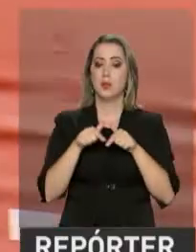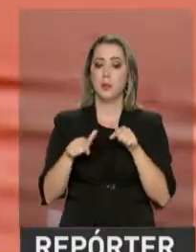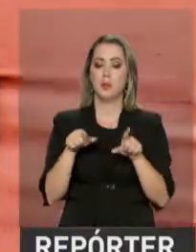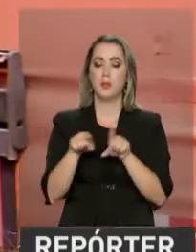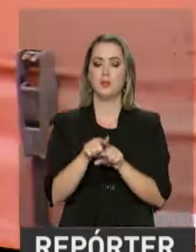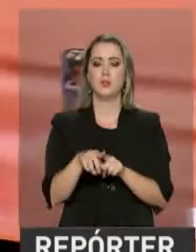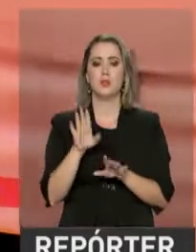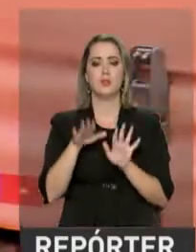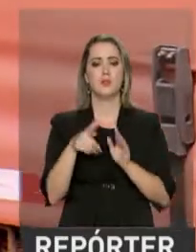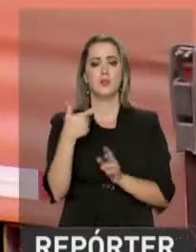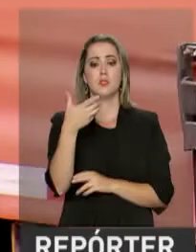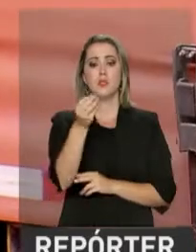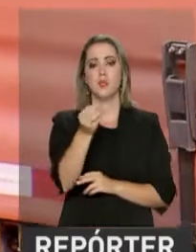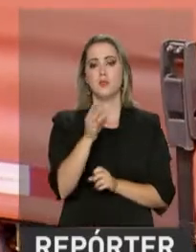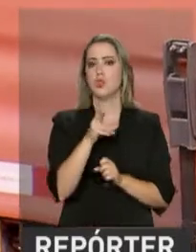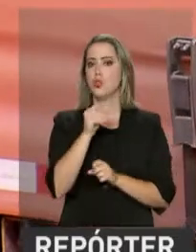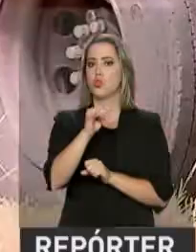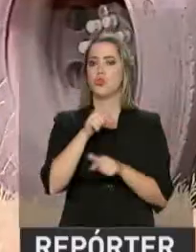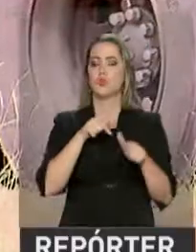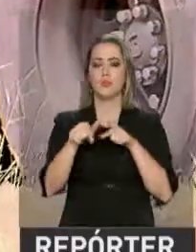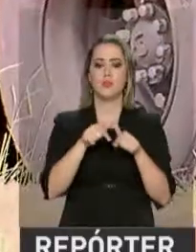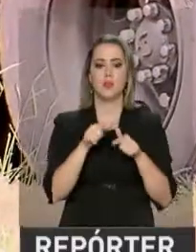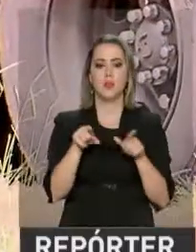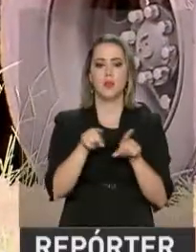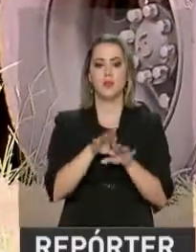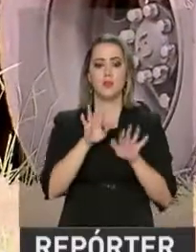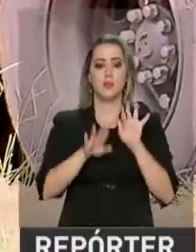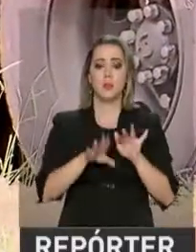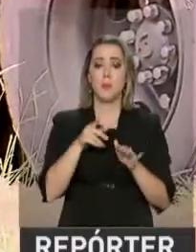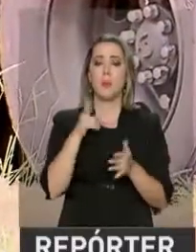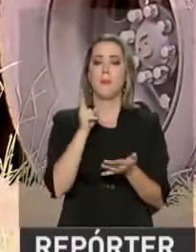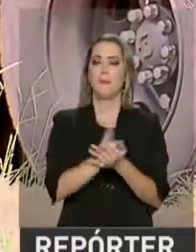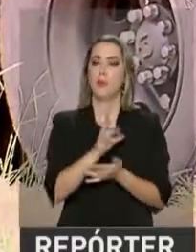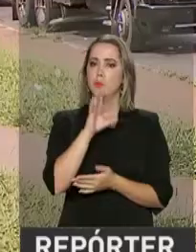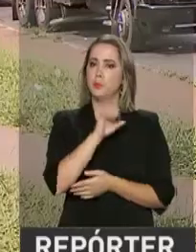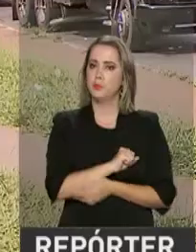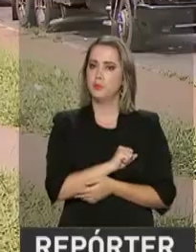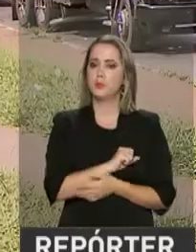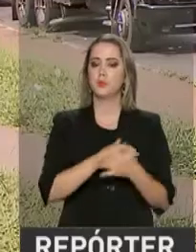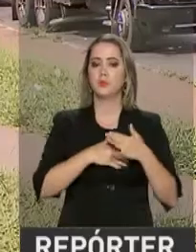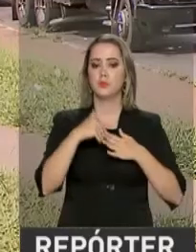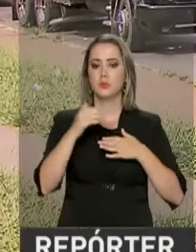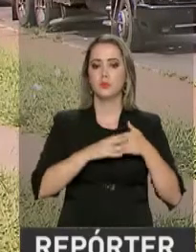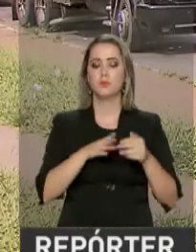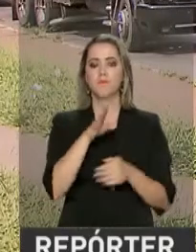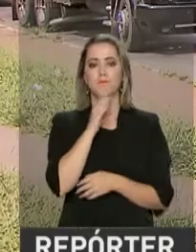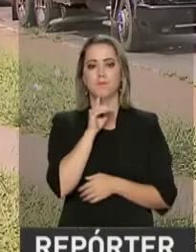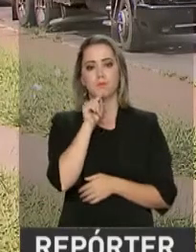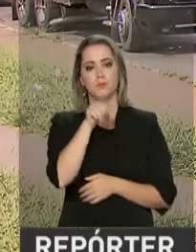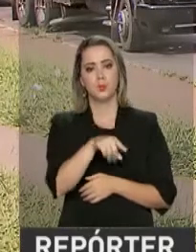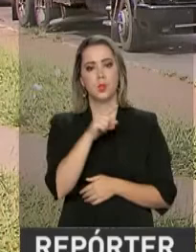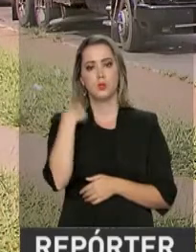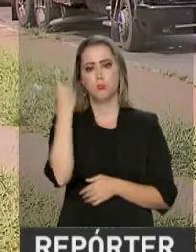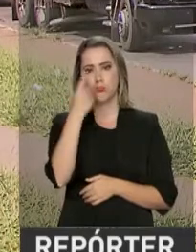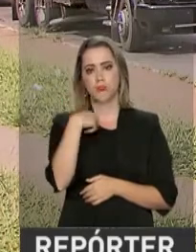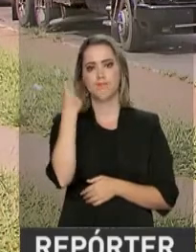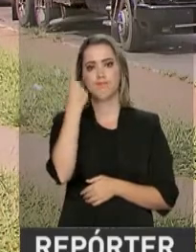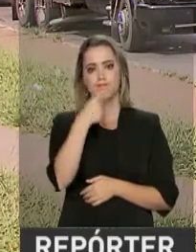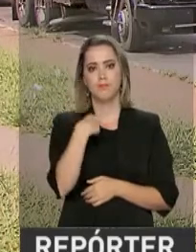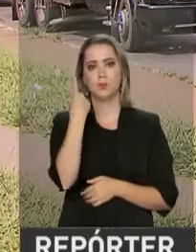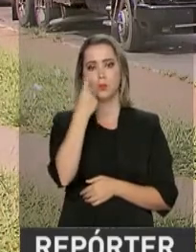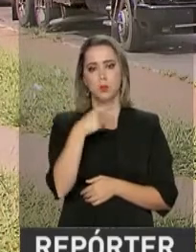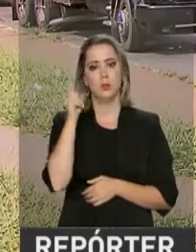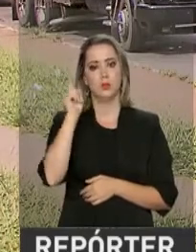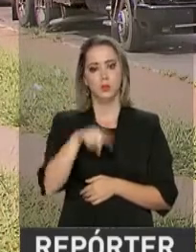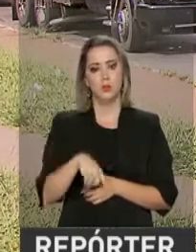transportando cargas pelo país apesar do amor pela profissão carlos reconhece que a jornada de motorista